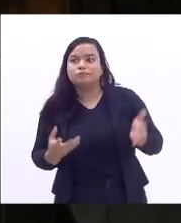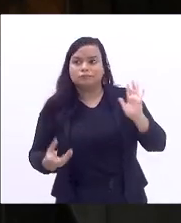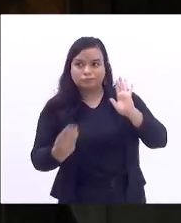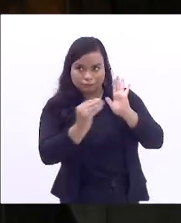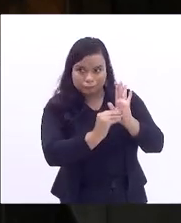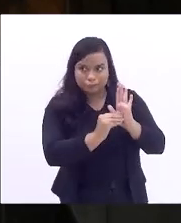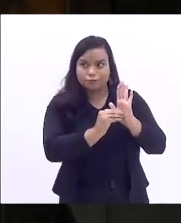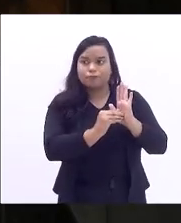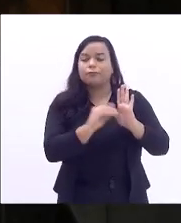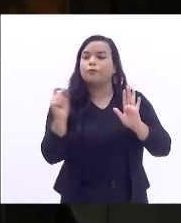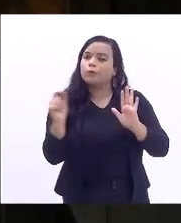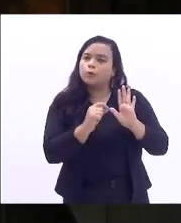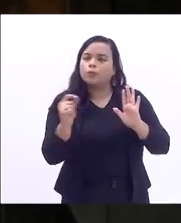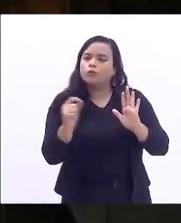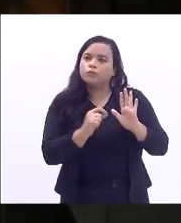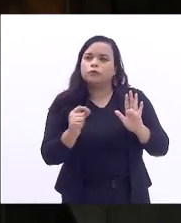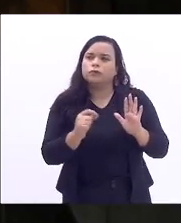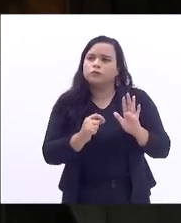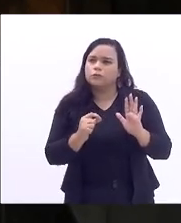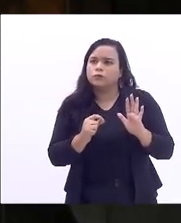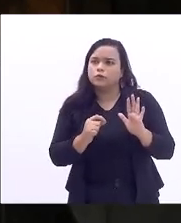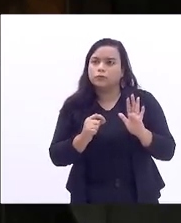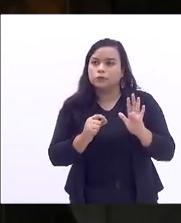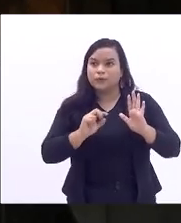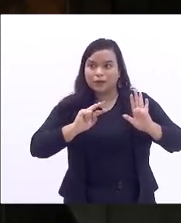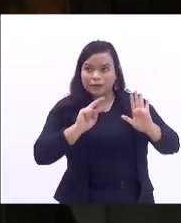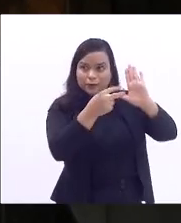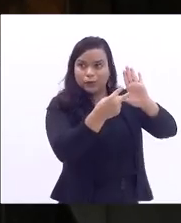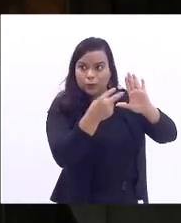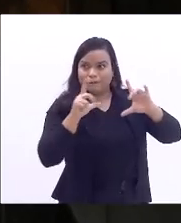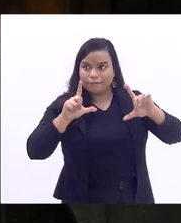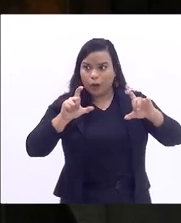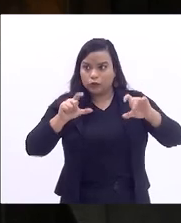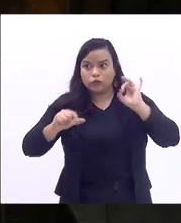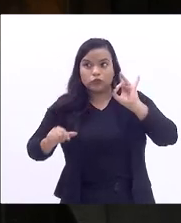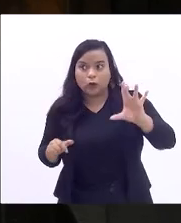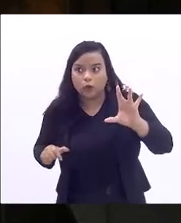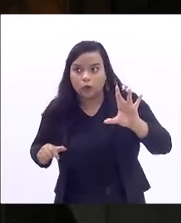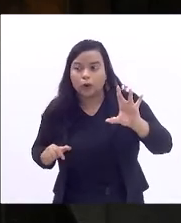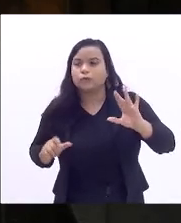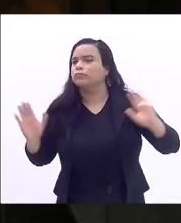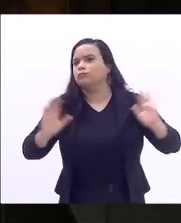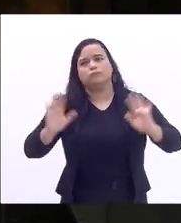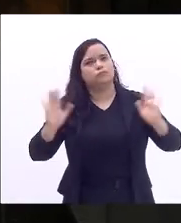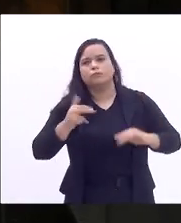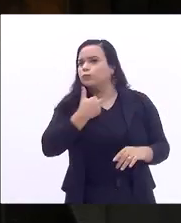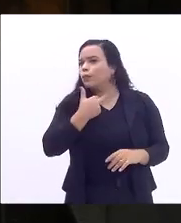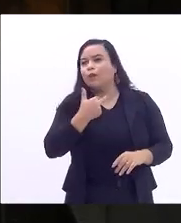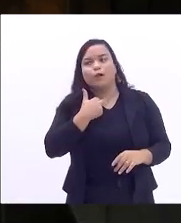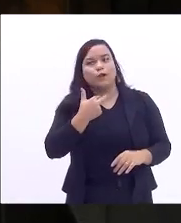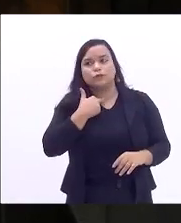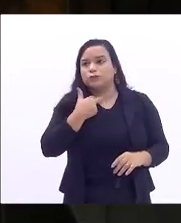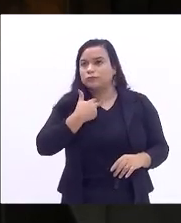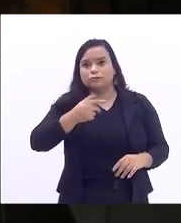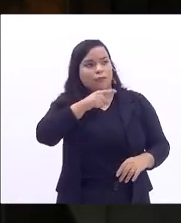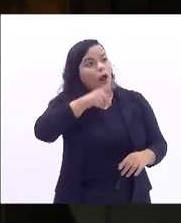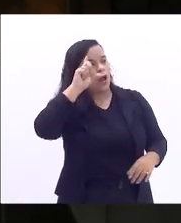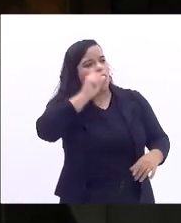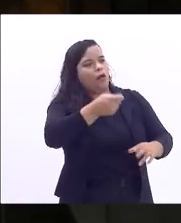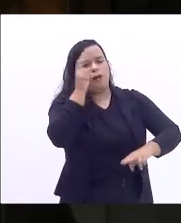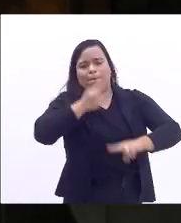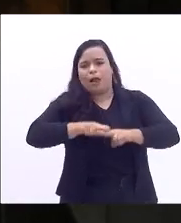aqui que o simples reconhecimento fotográfico não pode levar uma pessoa